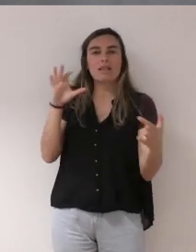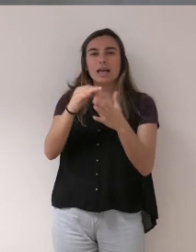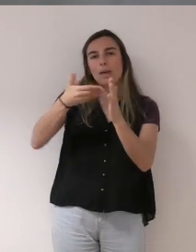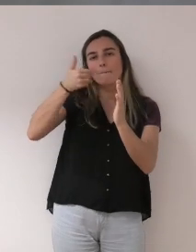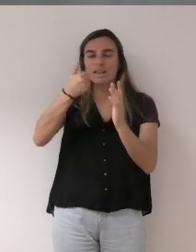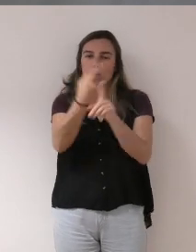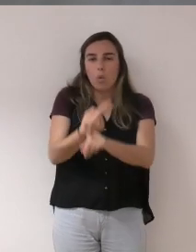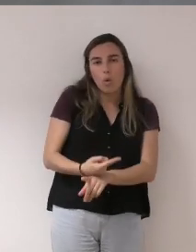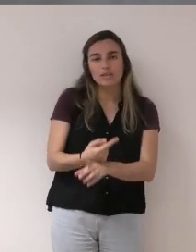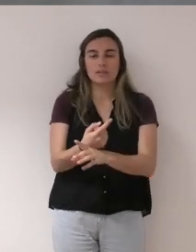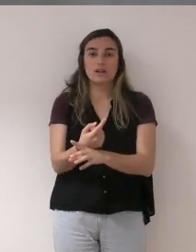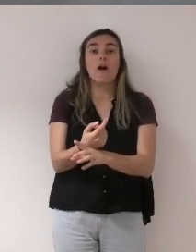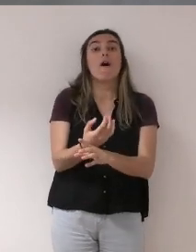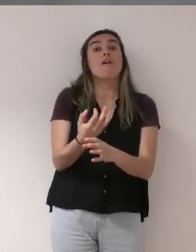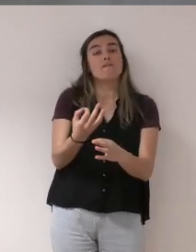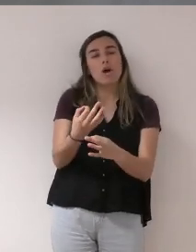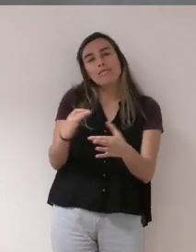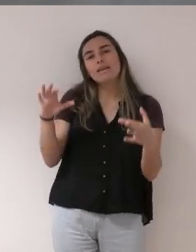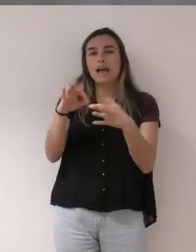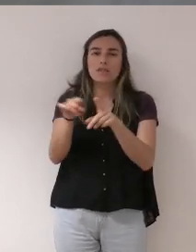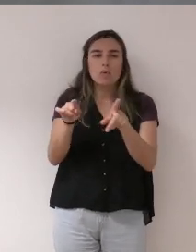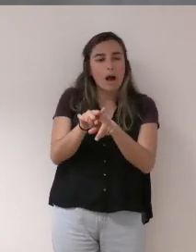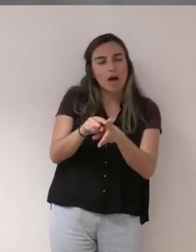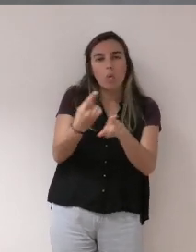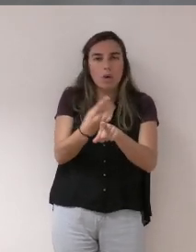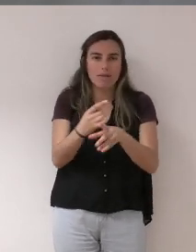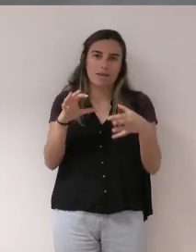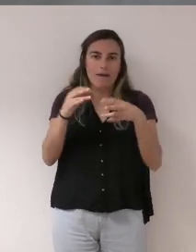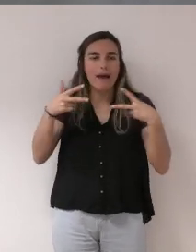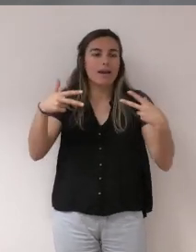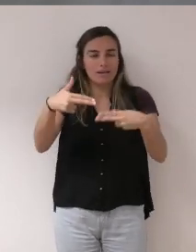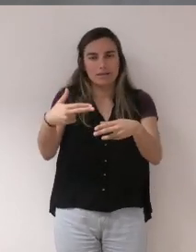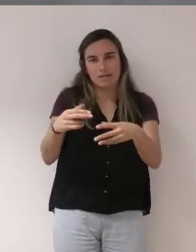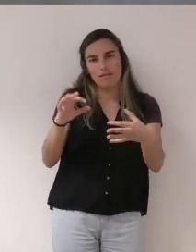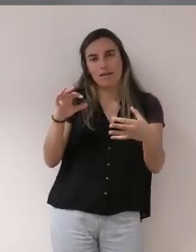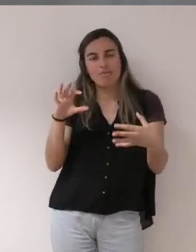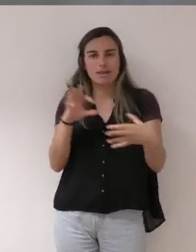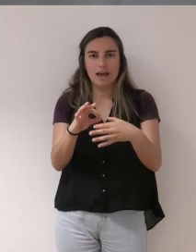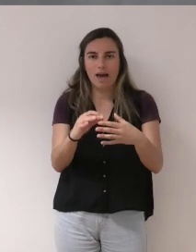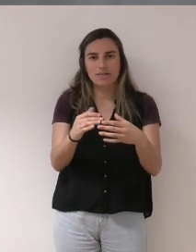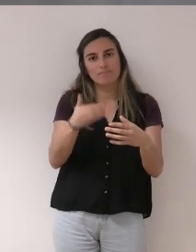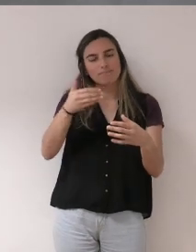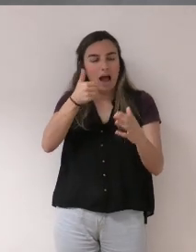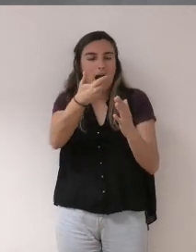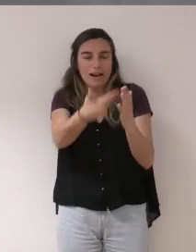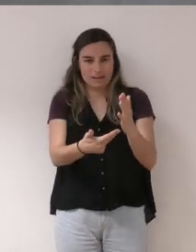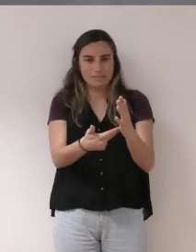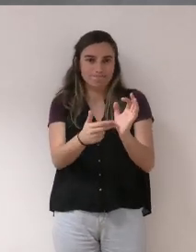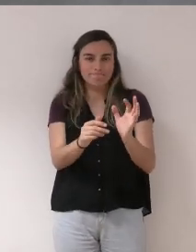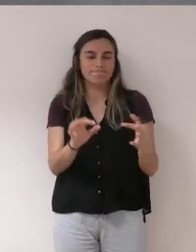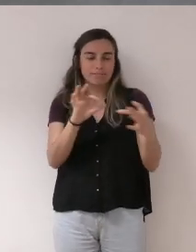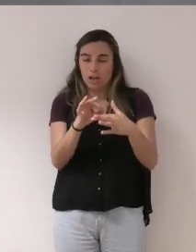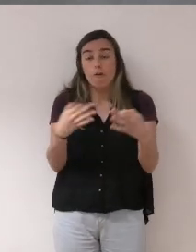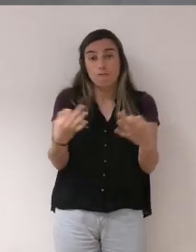Contemporânea, de Marcel Duchamp à Arte Occidental, Critérios de Recepção Crítica de Obras de Arte. Seguramente, creio eu,